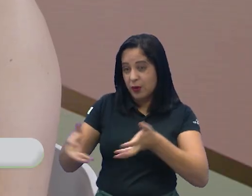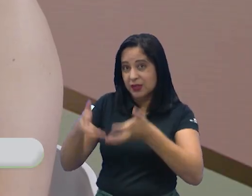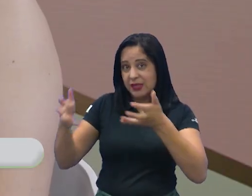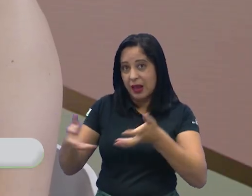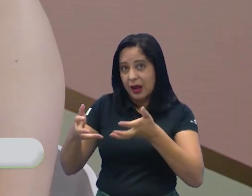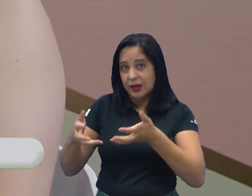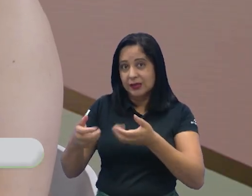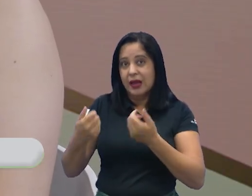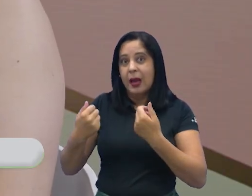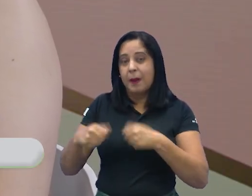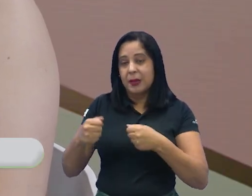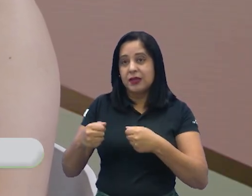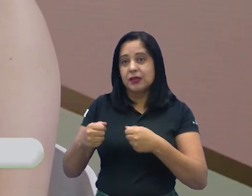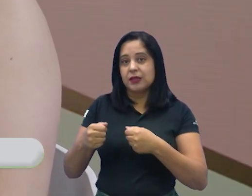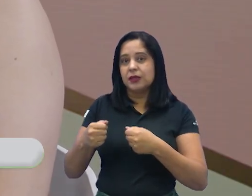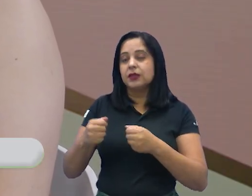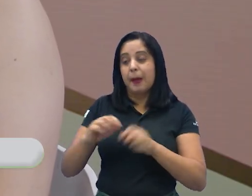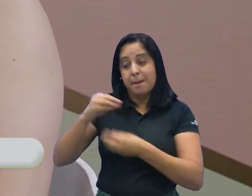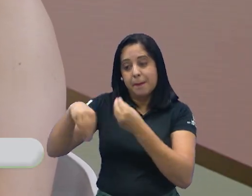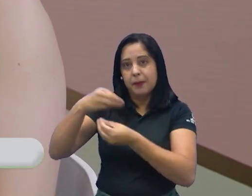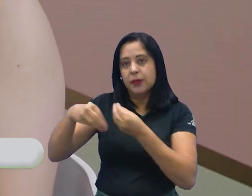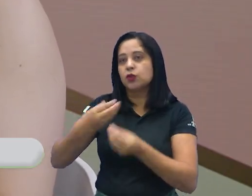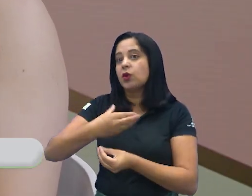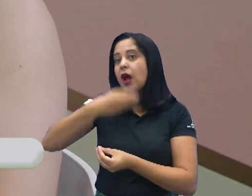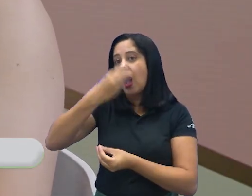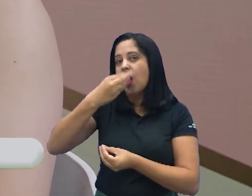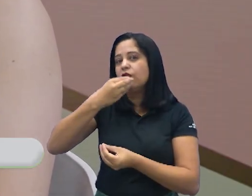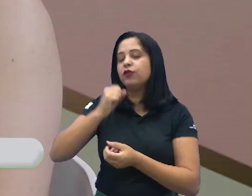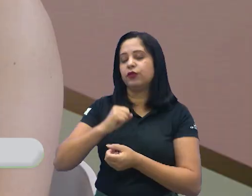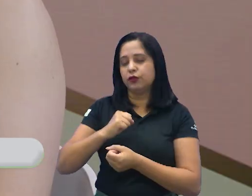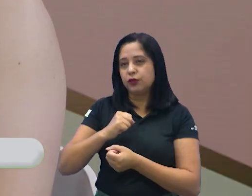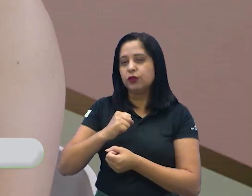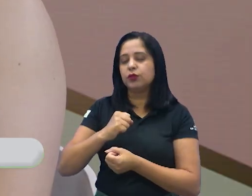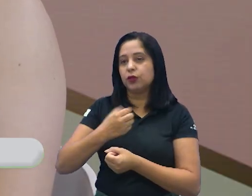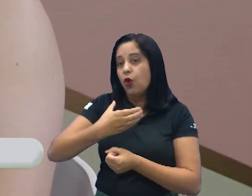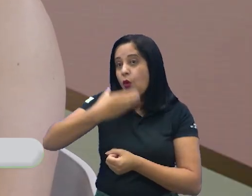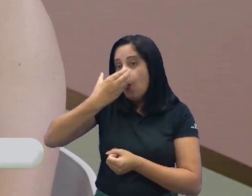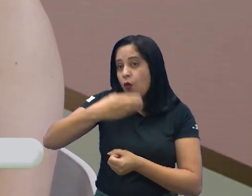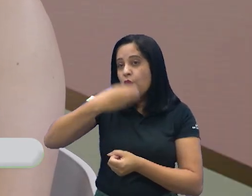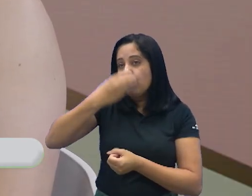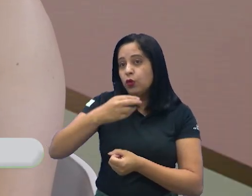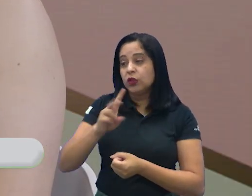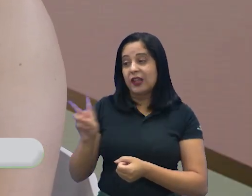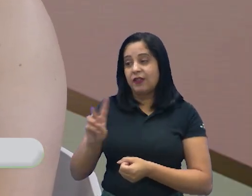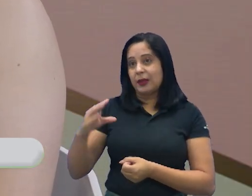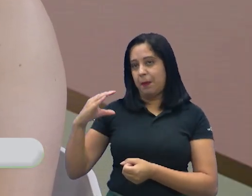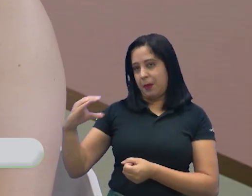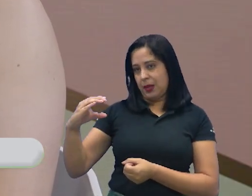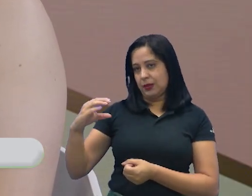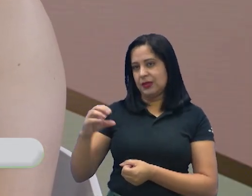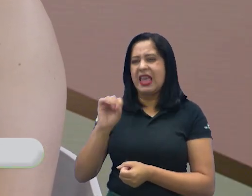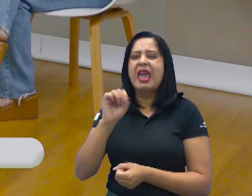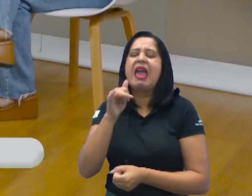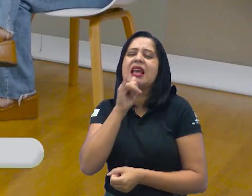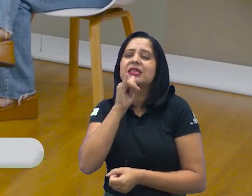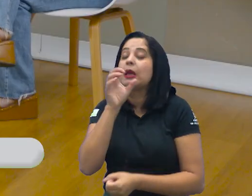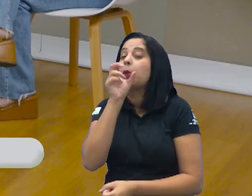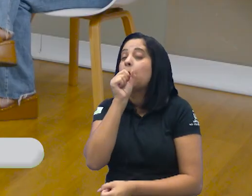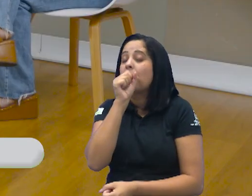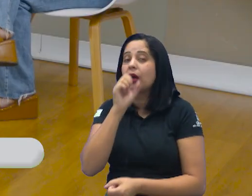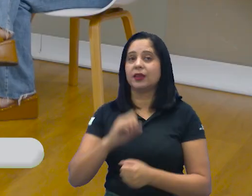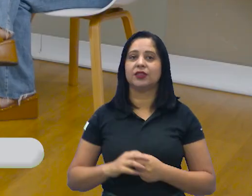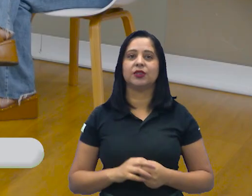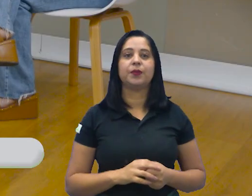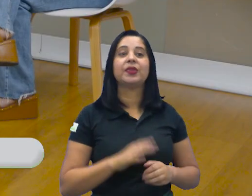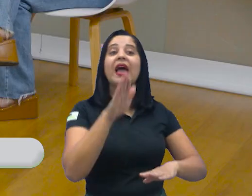rica em vitamina C junto com essa refeição. Então, a gente consegue absorver com muito mais facilidade esse ferro. Ai, que bacana. E o lanchinho da